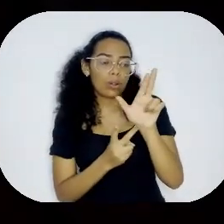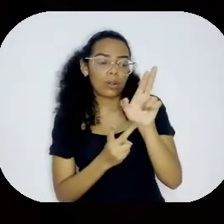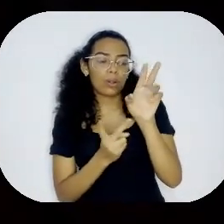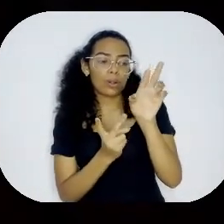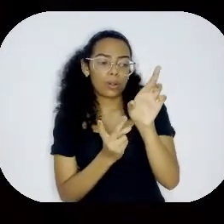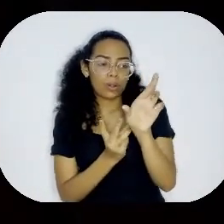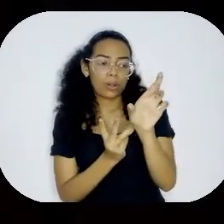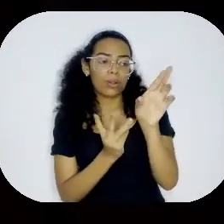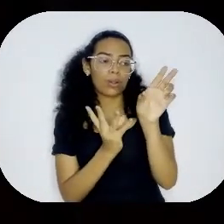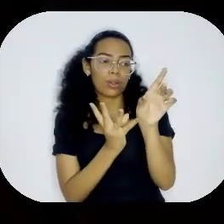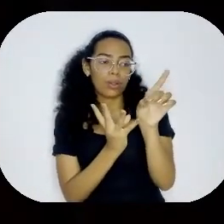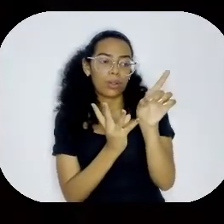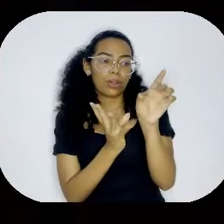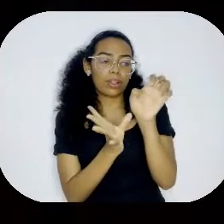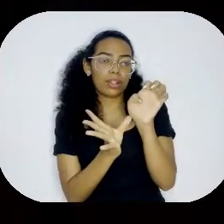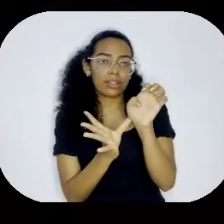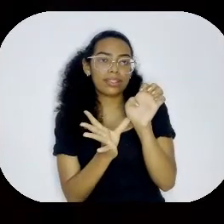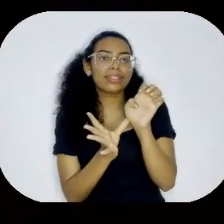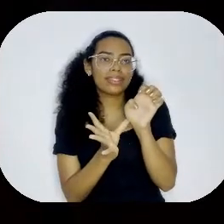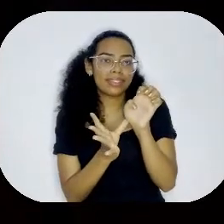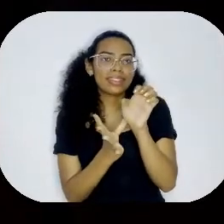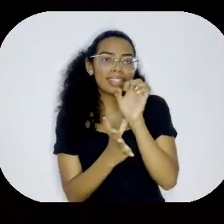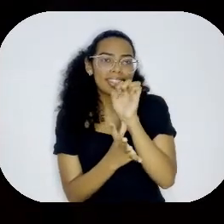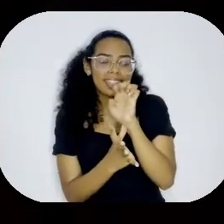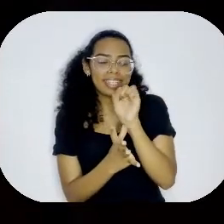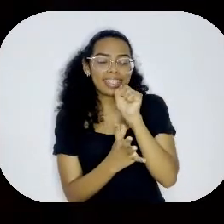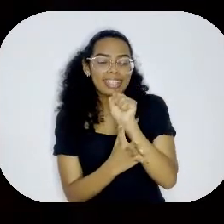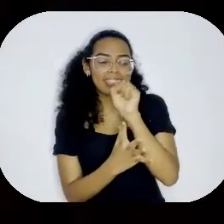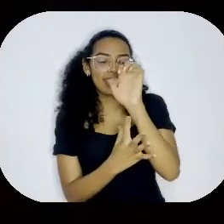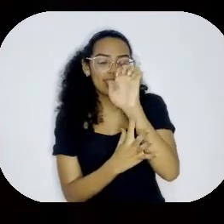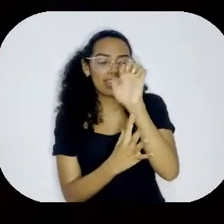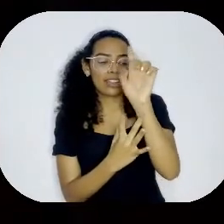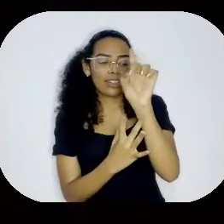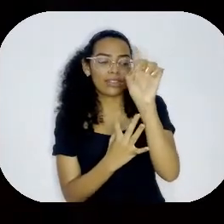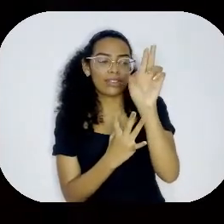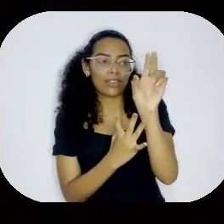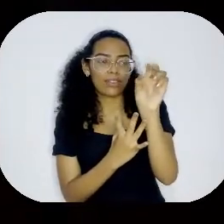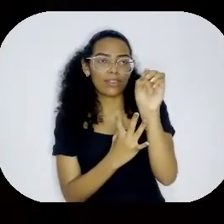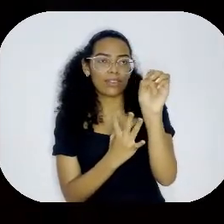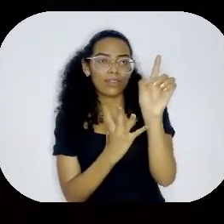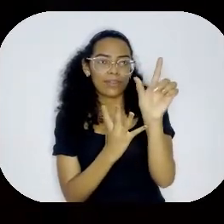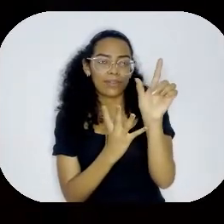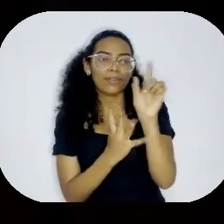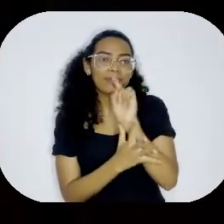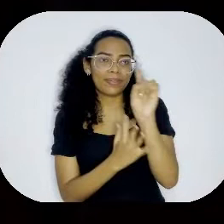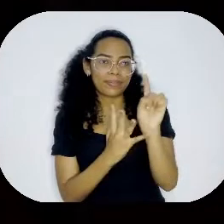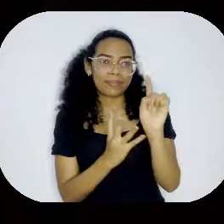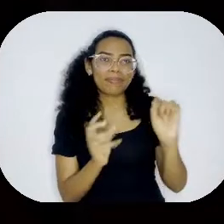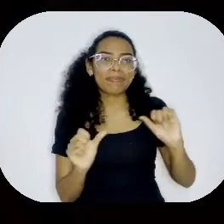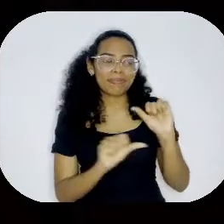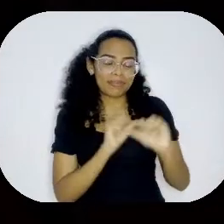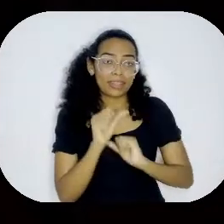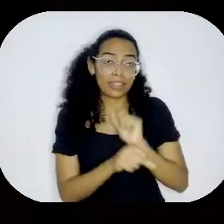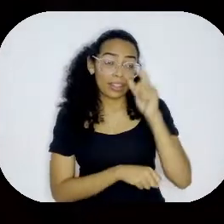estava vendendo, ela costurava, era professora de datilografia, depois começou a costurar, a vida toda foi autônoma, pagava seu INSS lá na batalha.